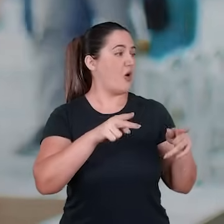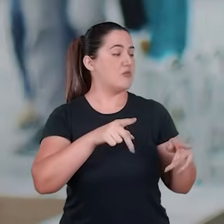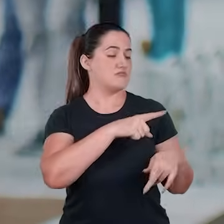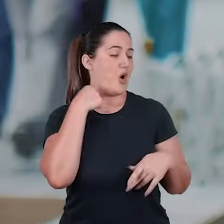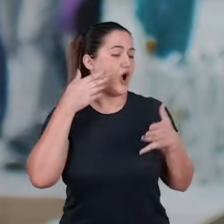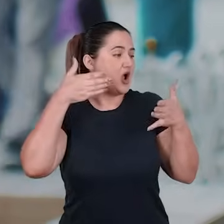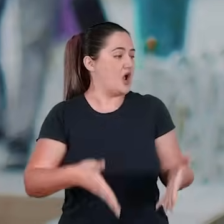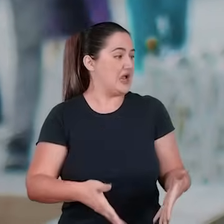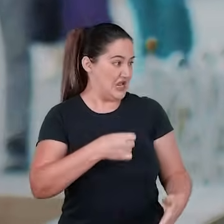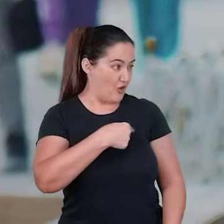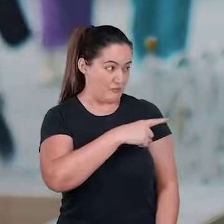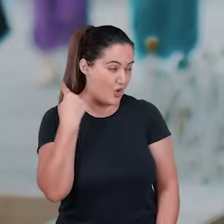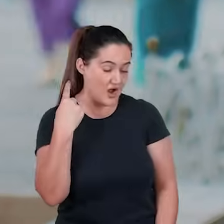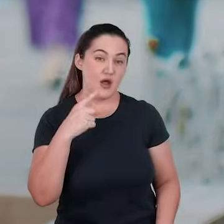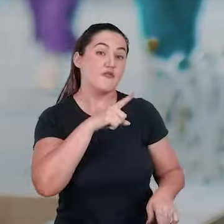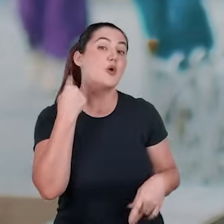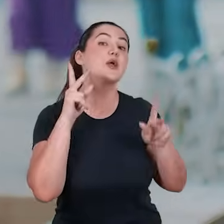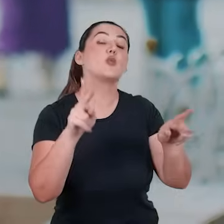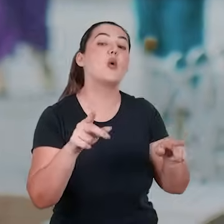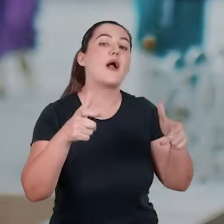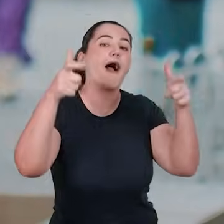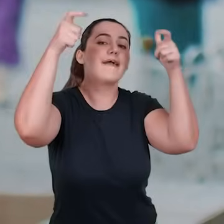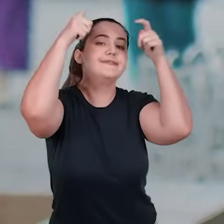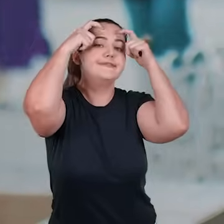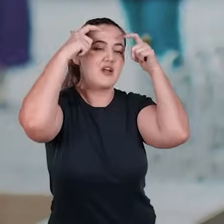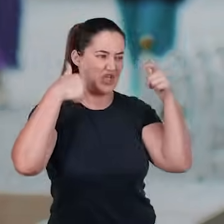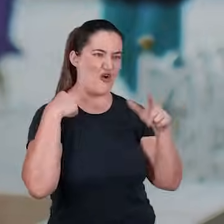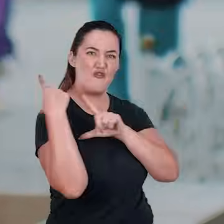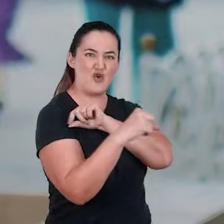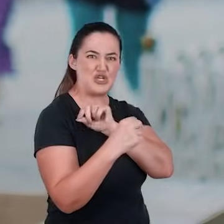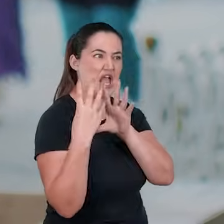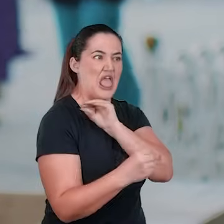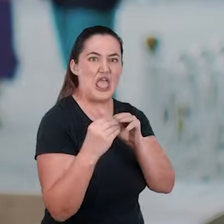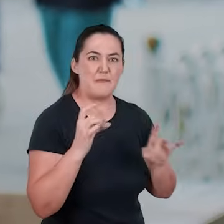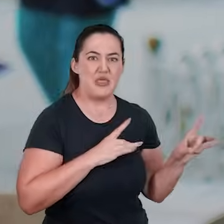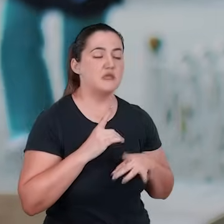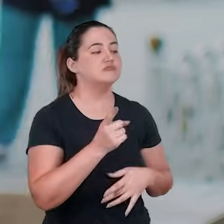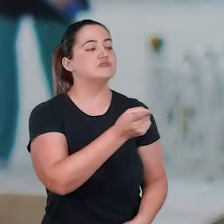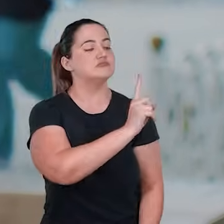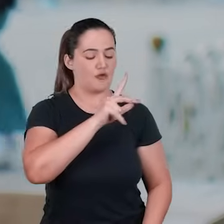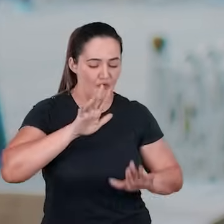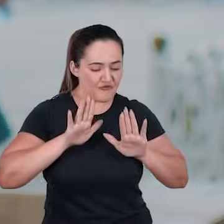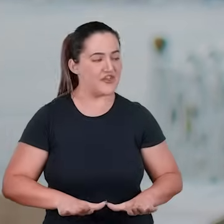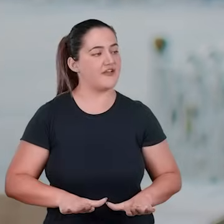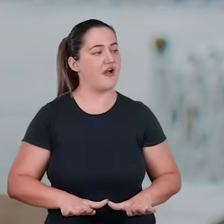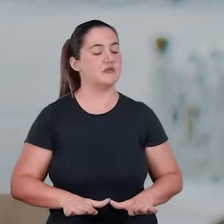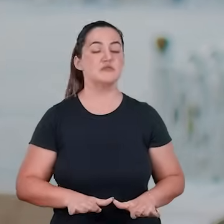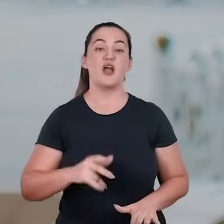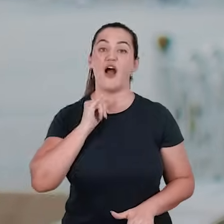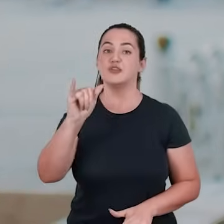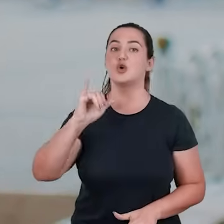morrerei vestida como uma rainha e não como uma fugitiva. Eu não sairei daqui. E ela disse para o seu marido, Justiniano, se